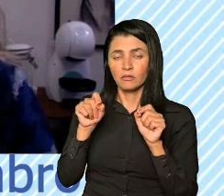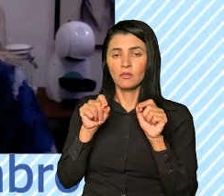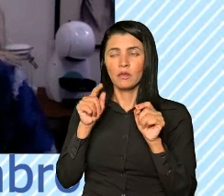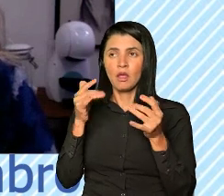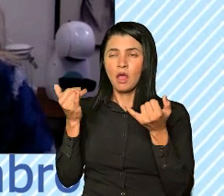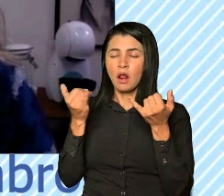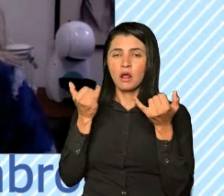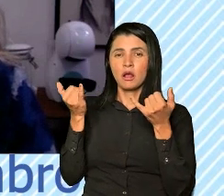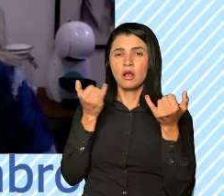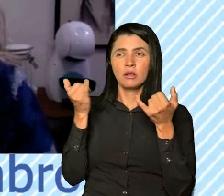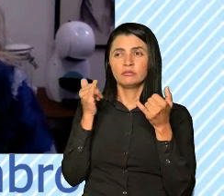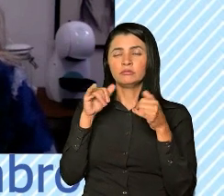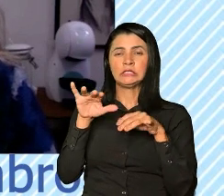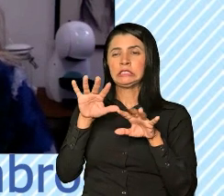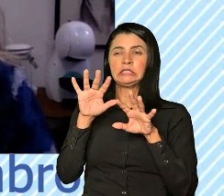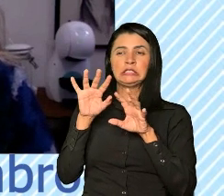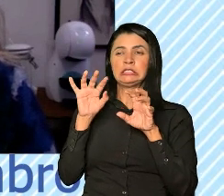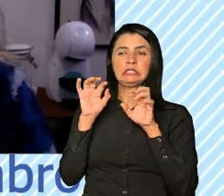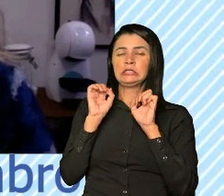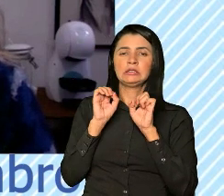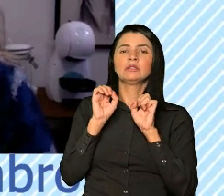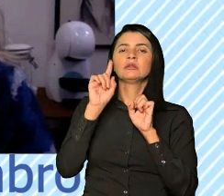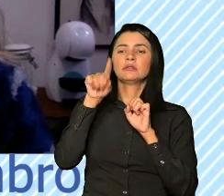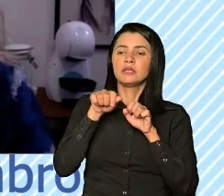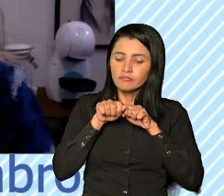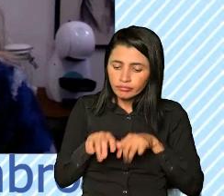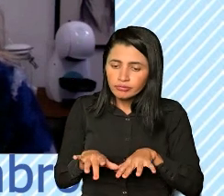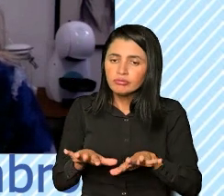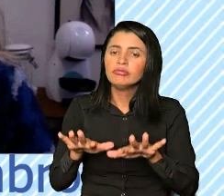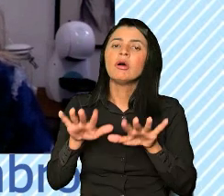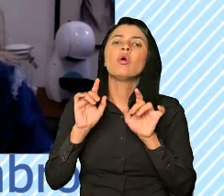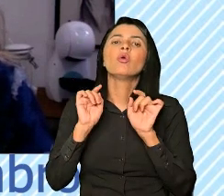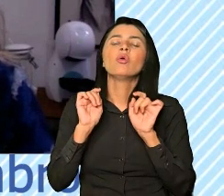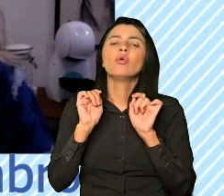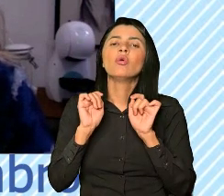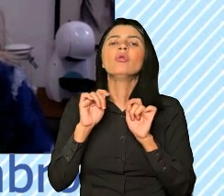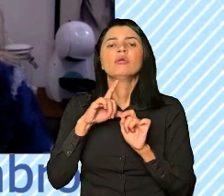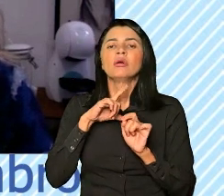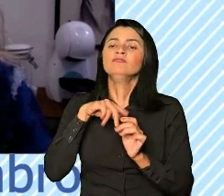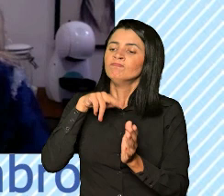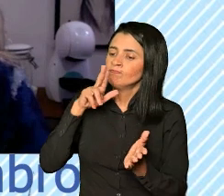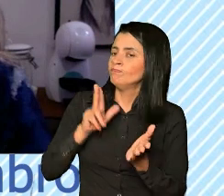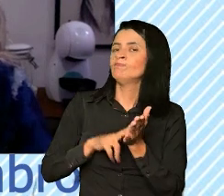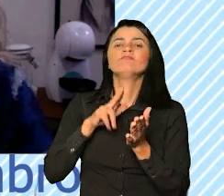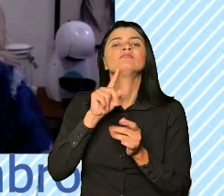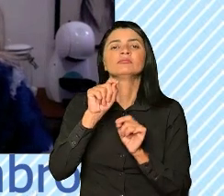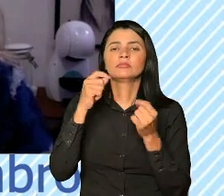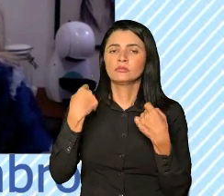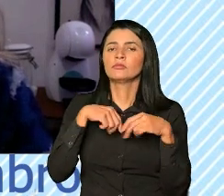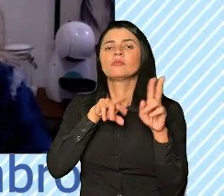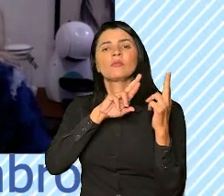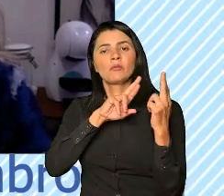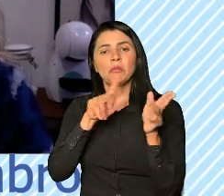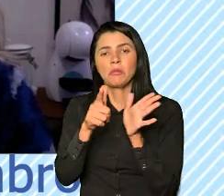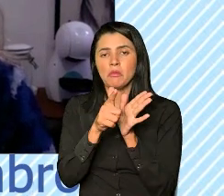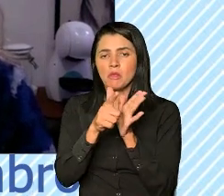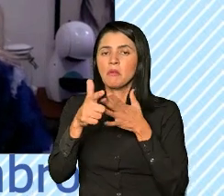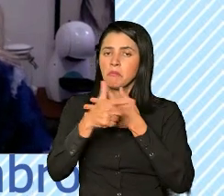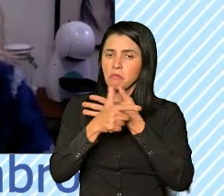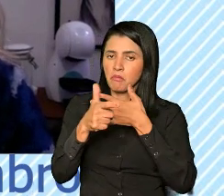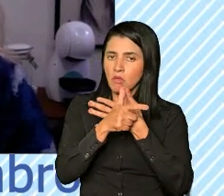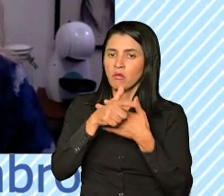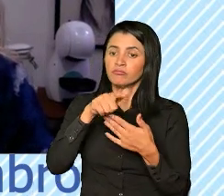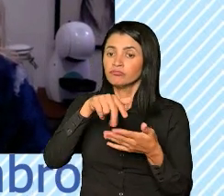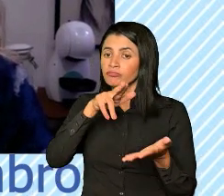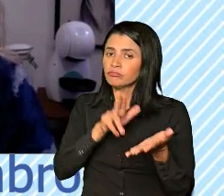absorvido, disseminado, tende a legitimar, a prestar um papel de legitimação de algo